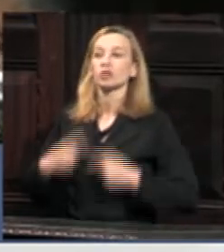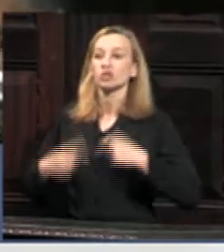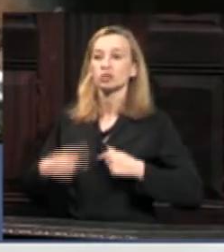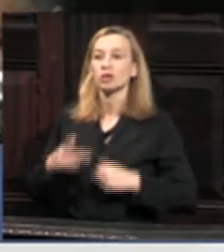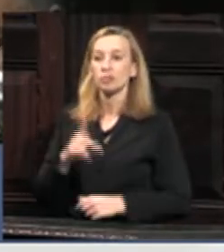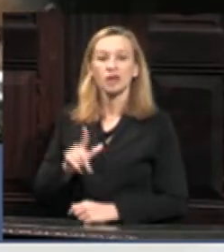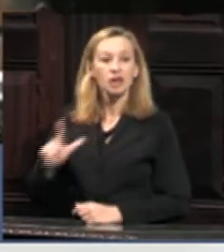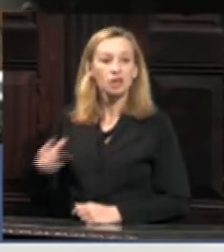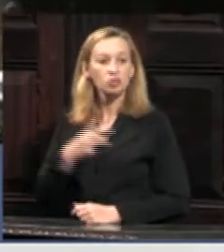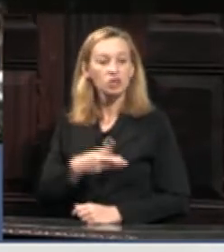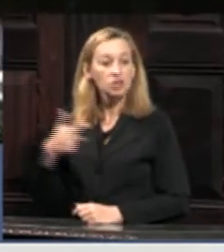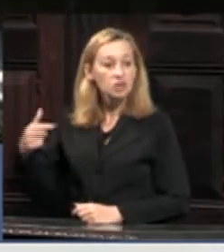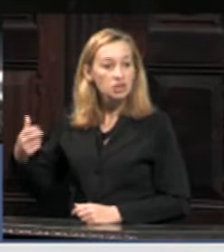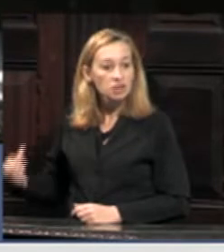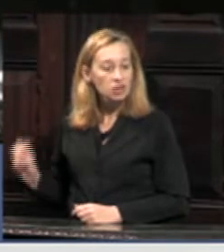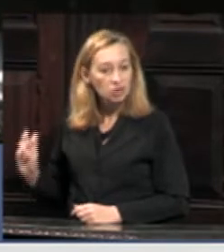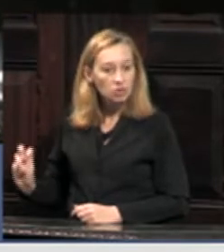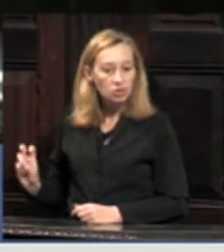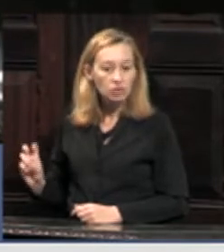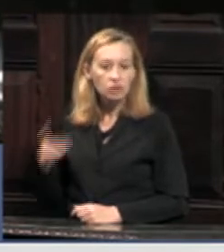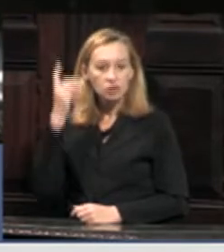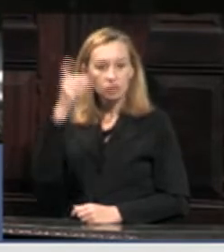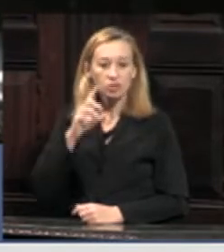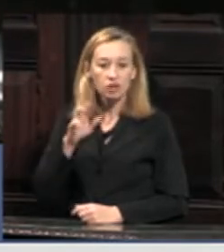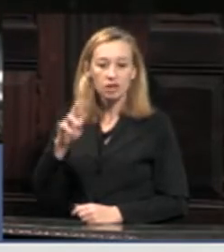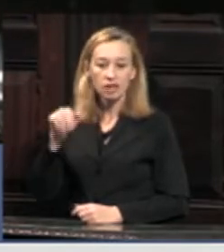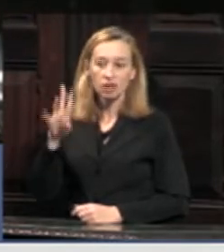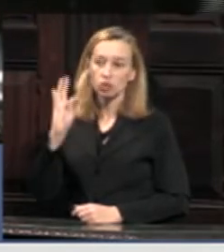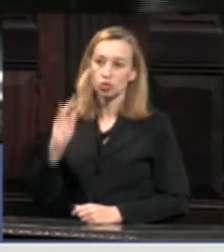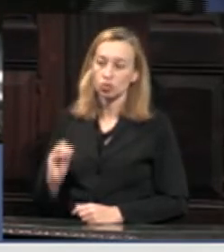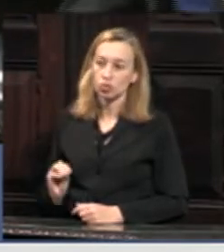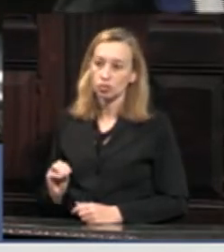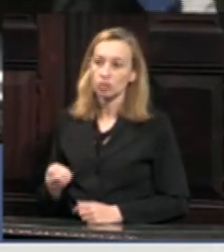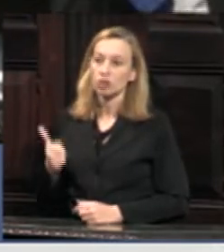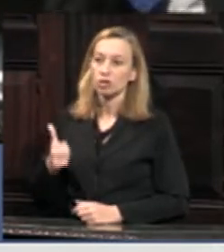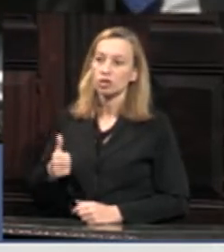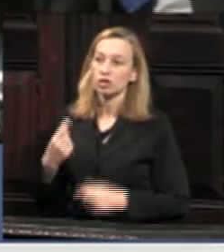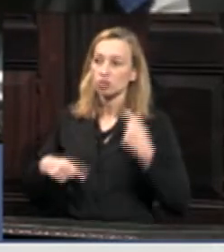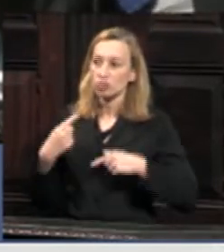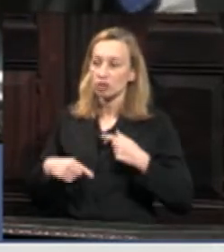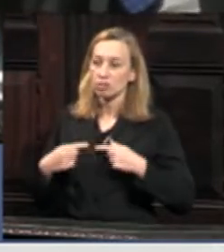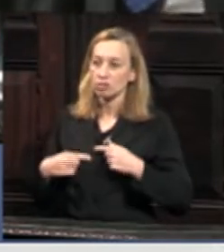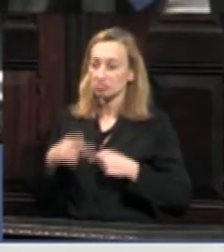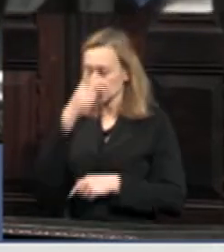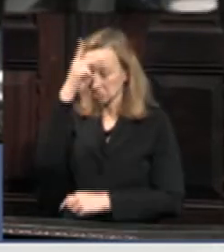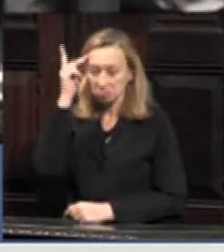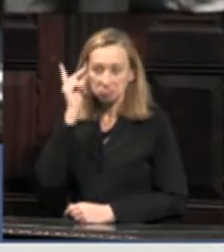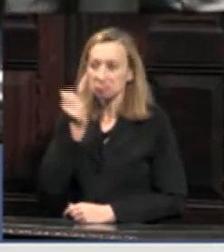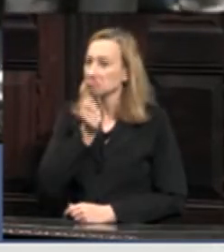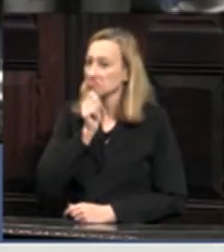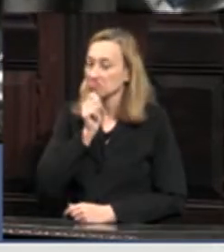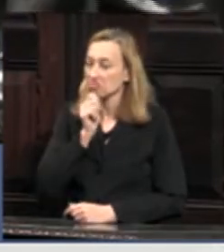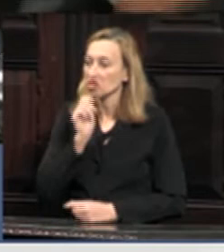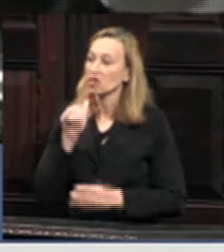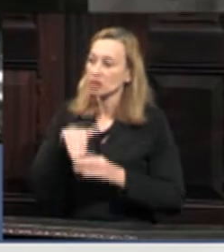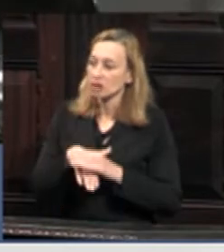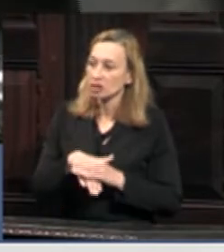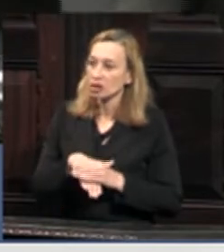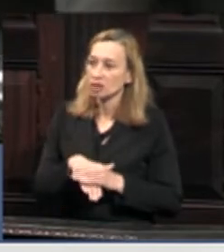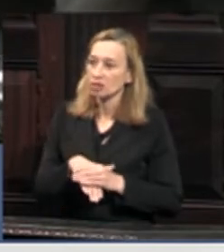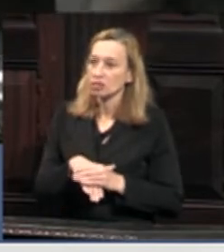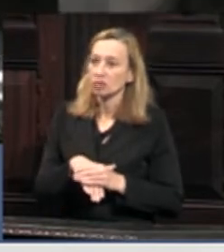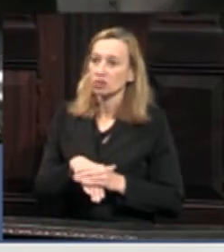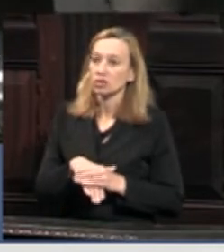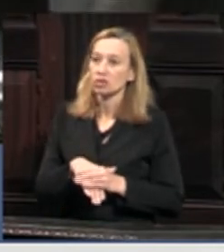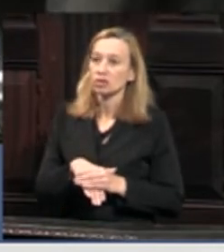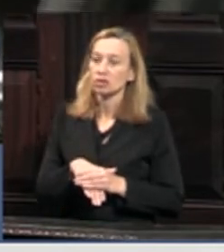PL 2007-2016, de autoria do deputado Renato Cozzolino. Em discussão. Não havendo quem queira discutir, em